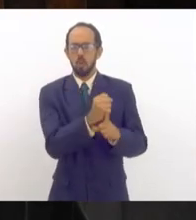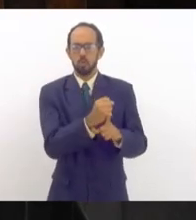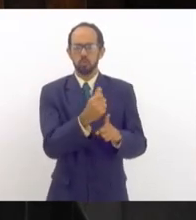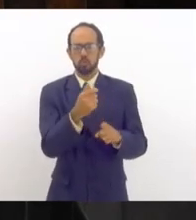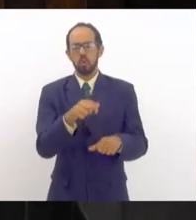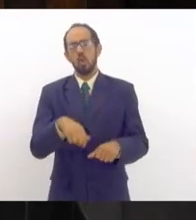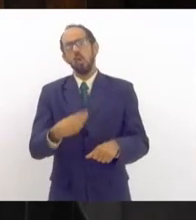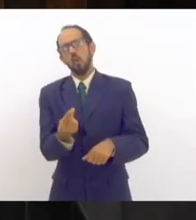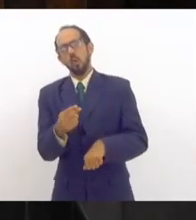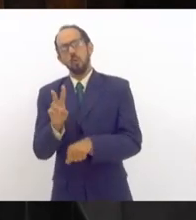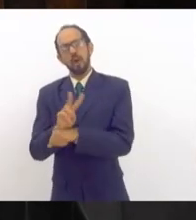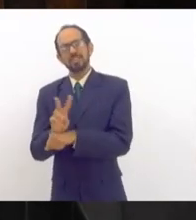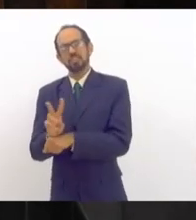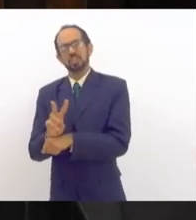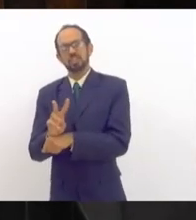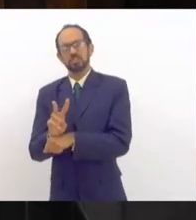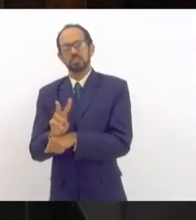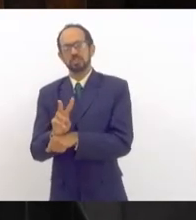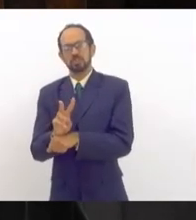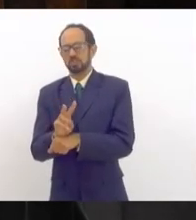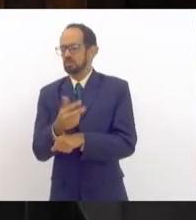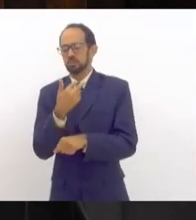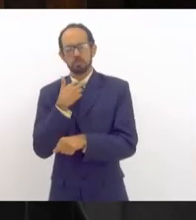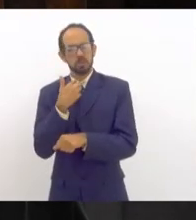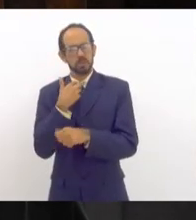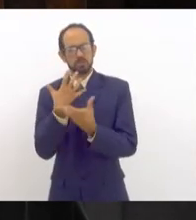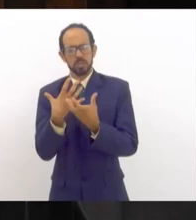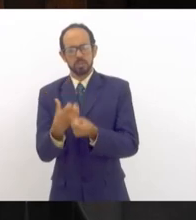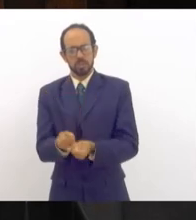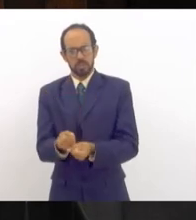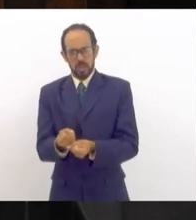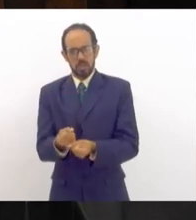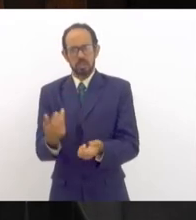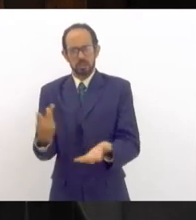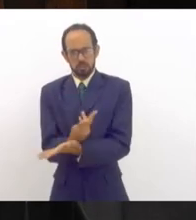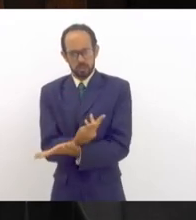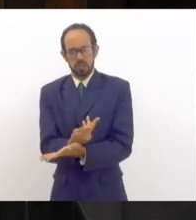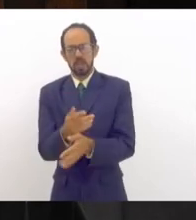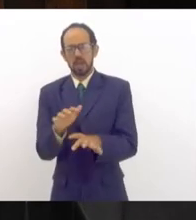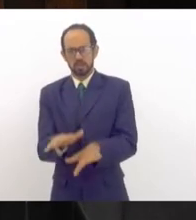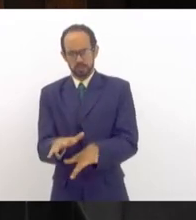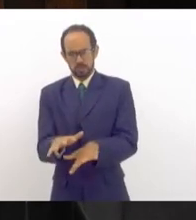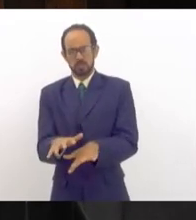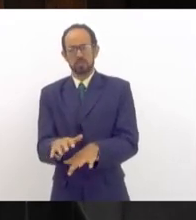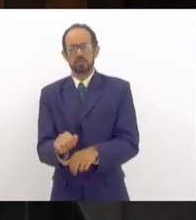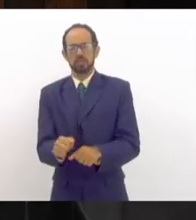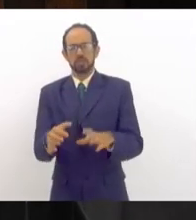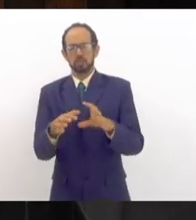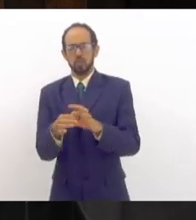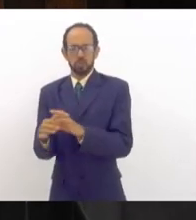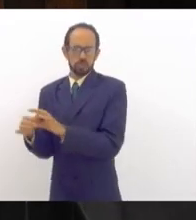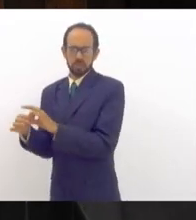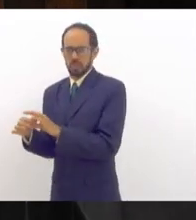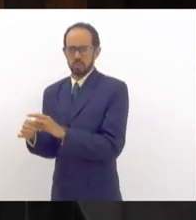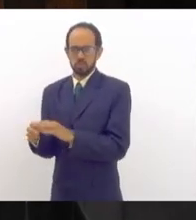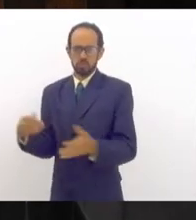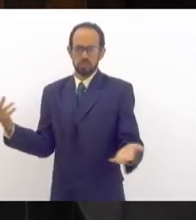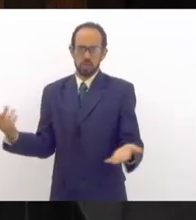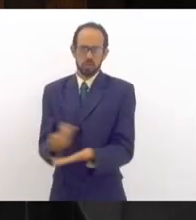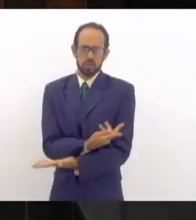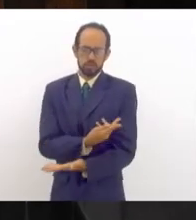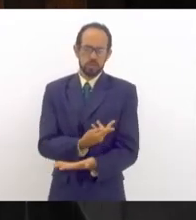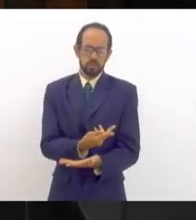morto nós podemos aceitar esse esse cenário que está sendo